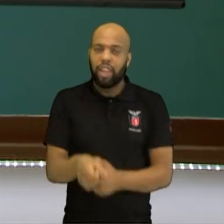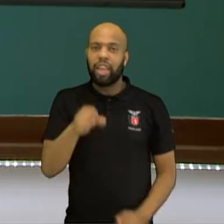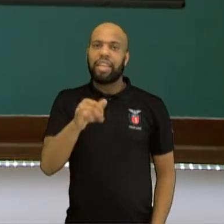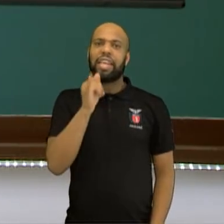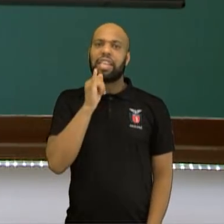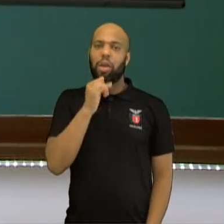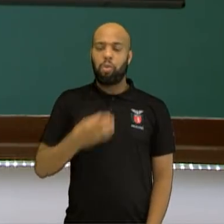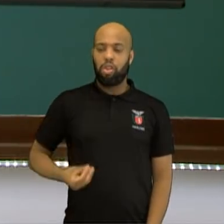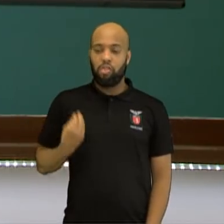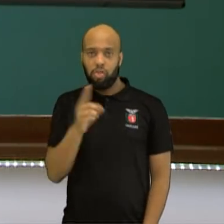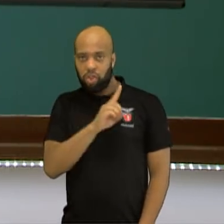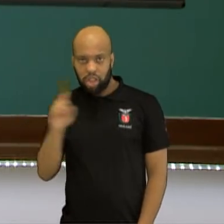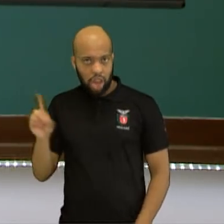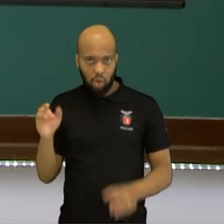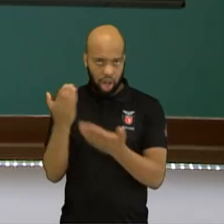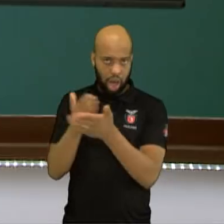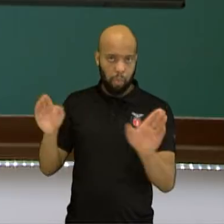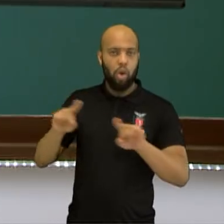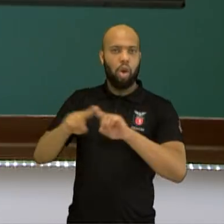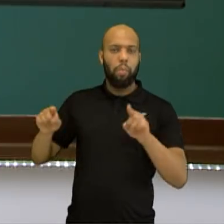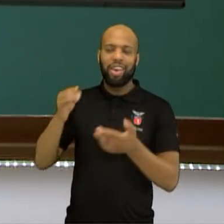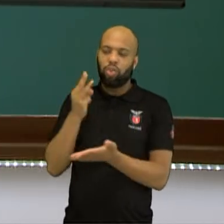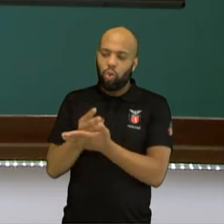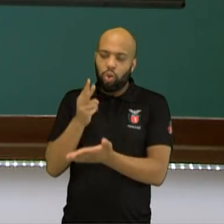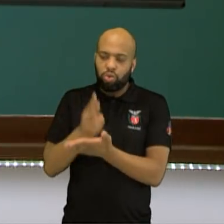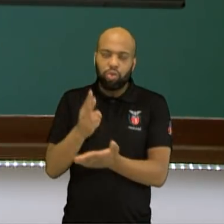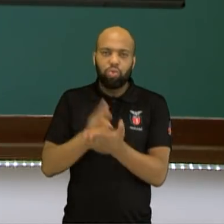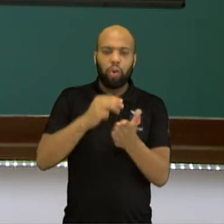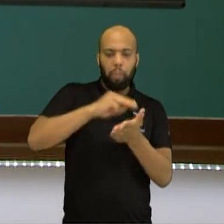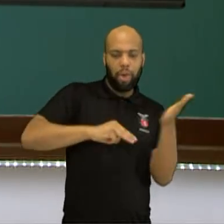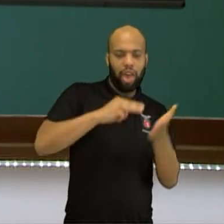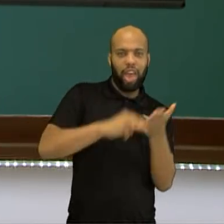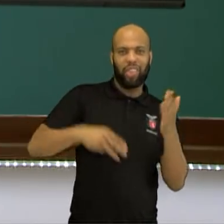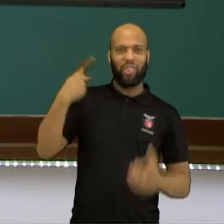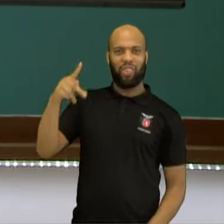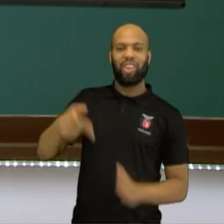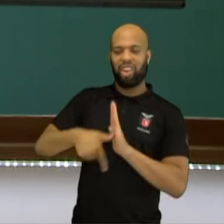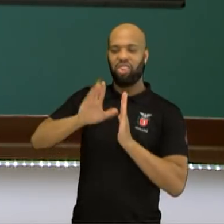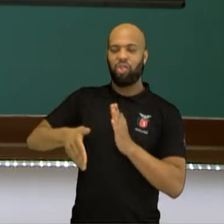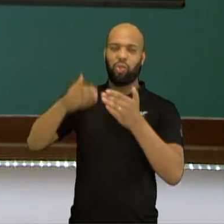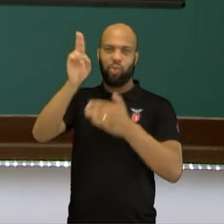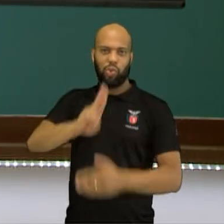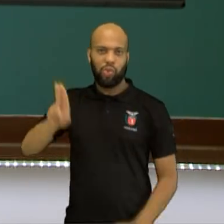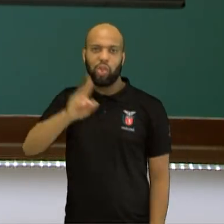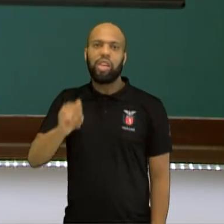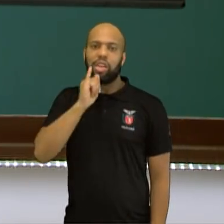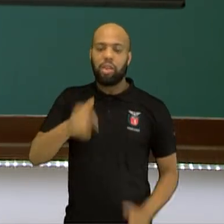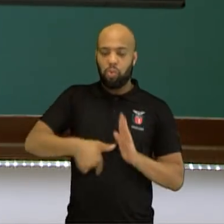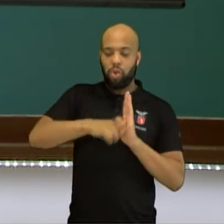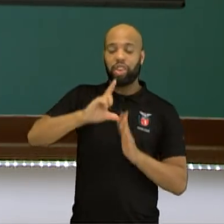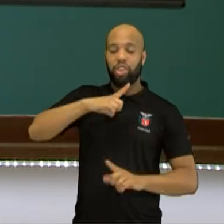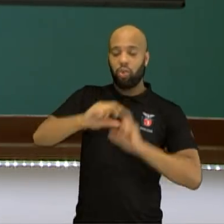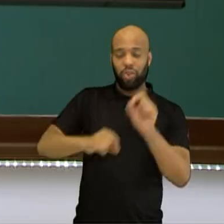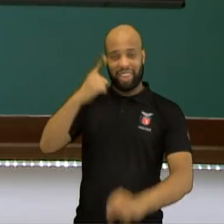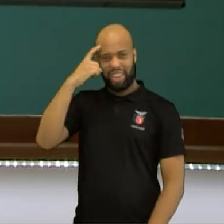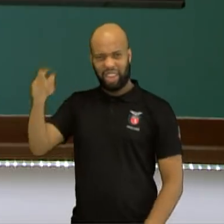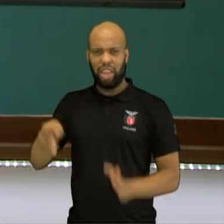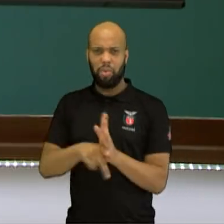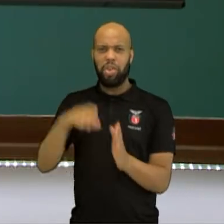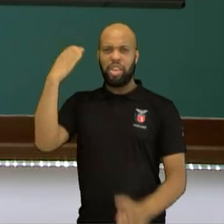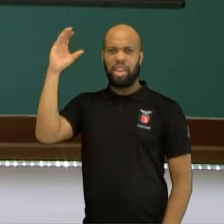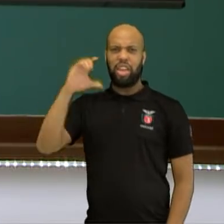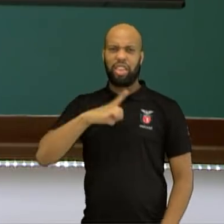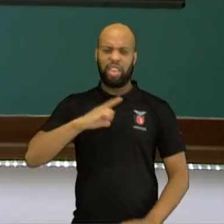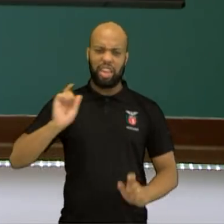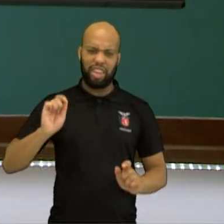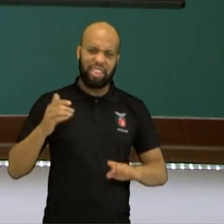ali presente naquela comunidade científica, tá? Se antigamente a gente tinha a ideia do cientista como aquela figura maluca dentro de